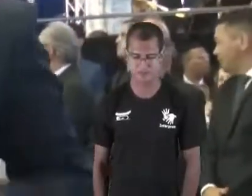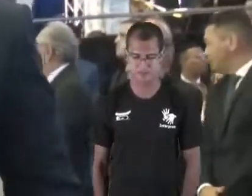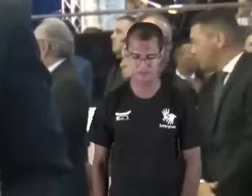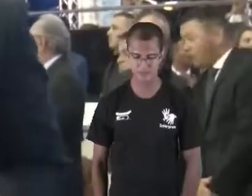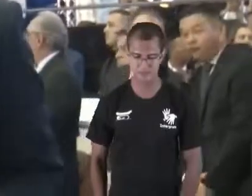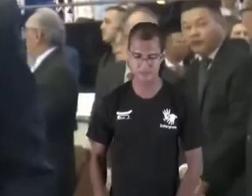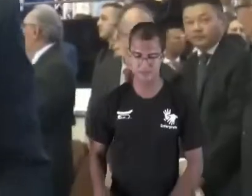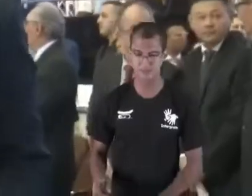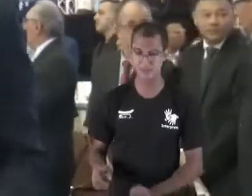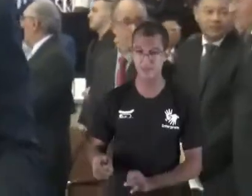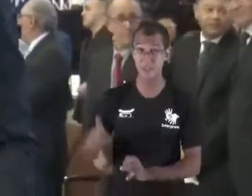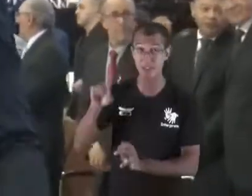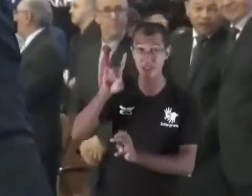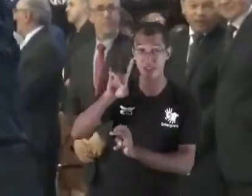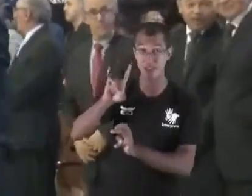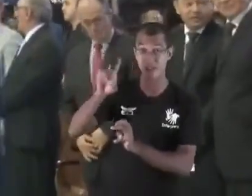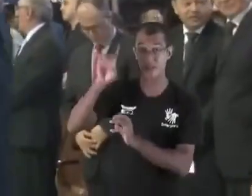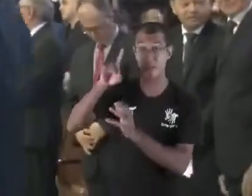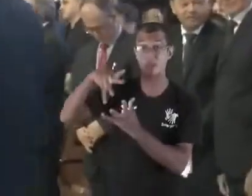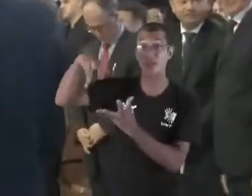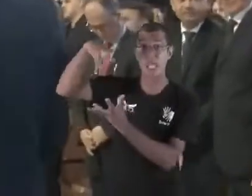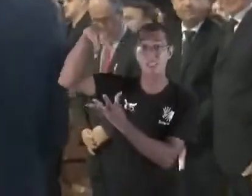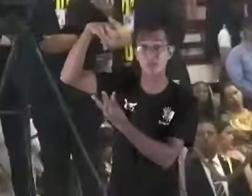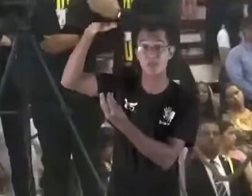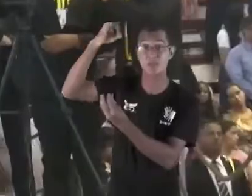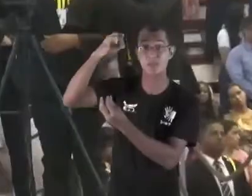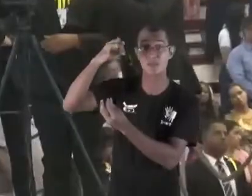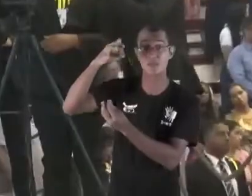Deixa o Espírito te levar.